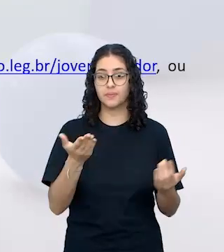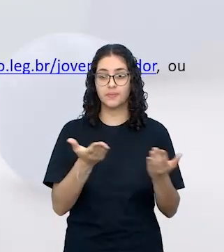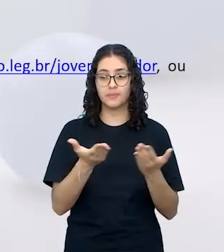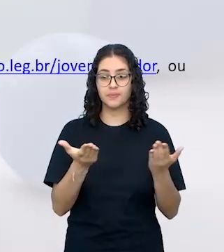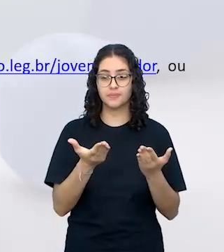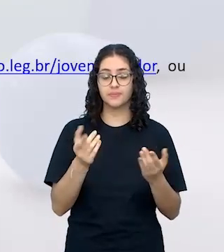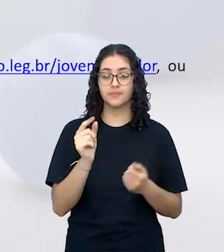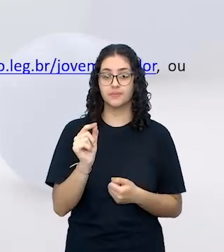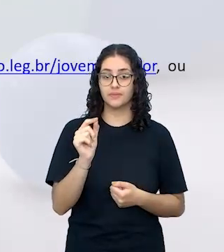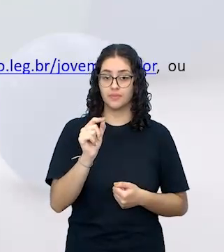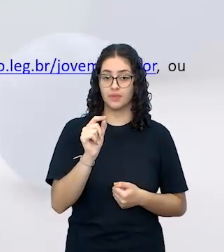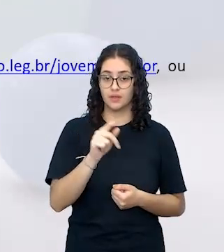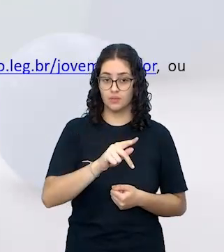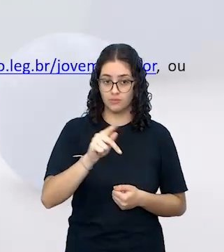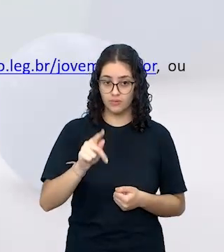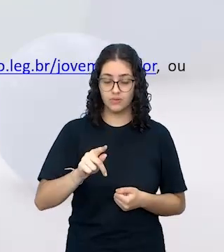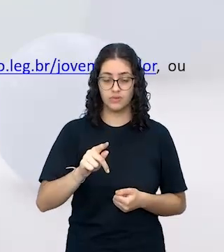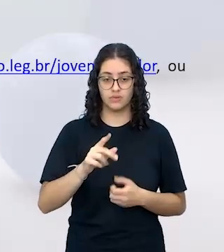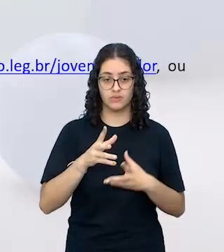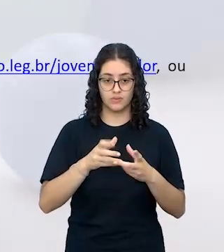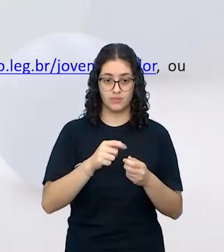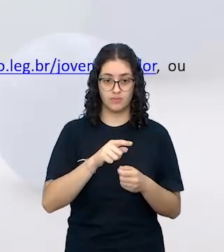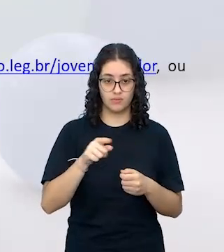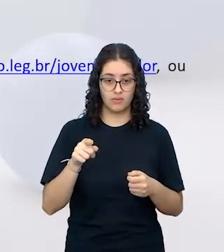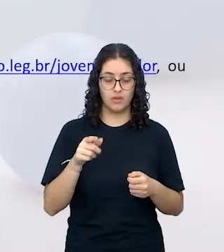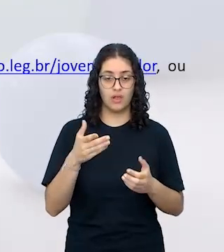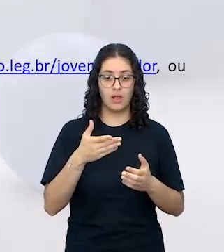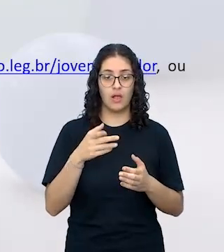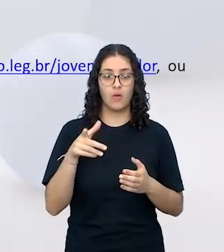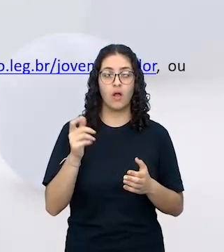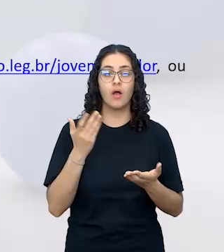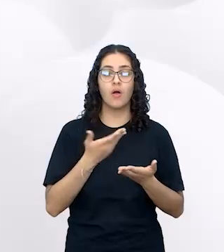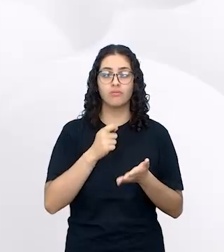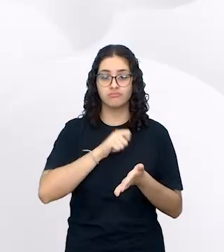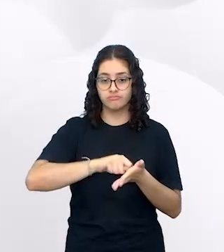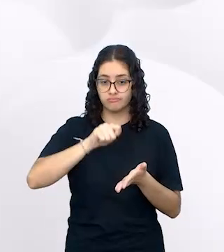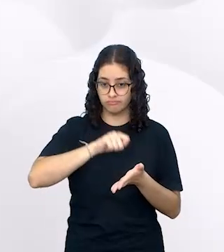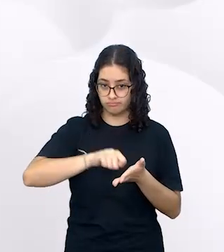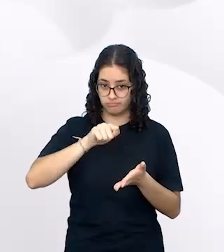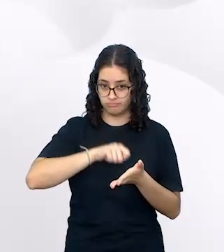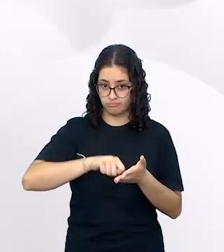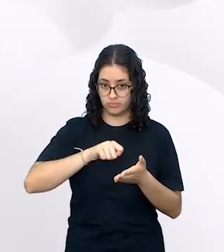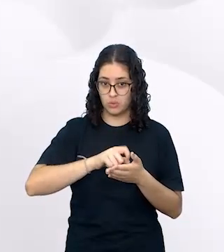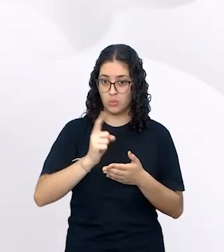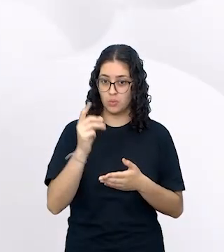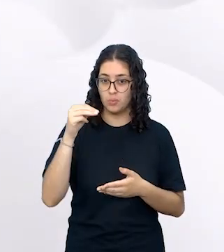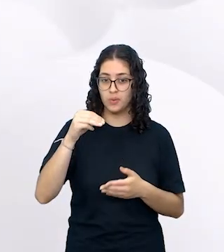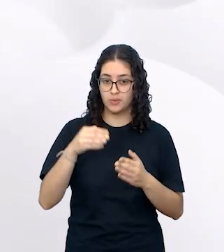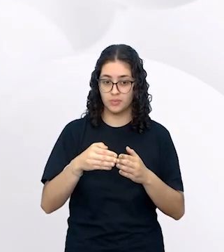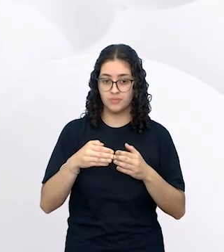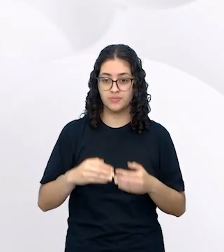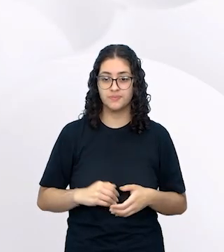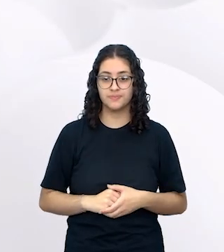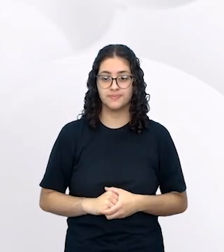agora, professores e professoras, ao diário de bordo. 1 minuto, por favor.